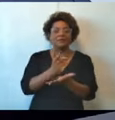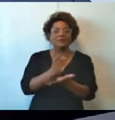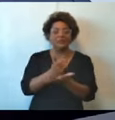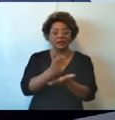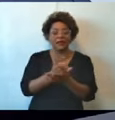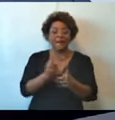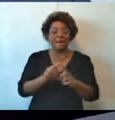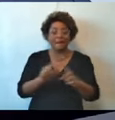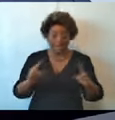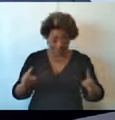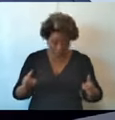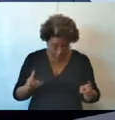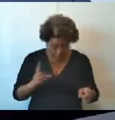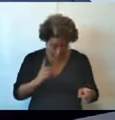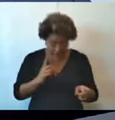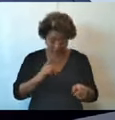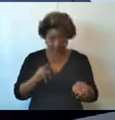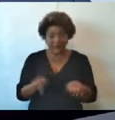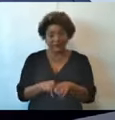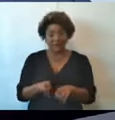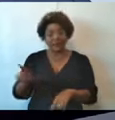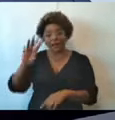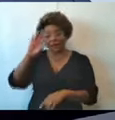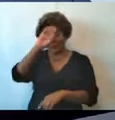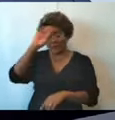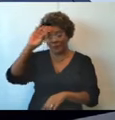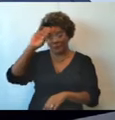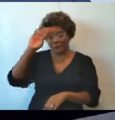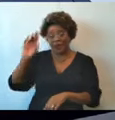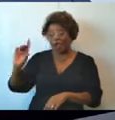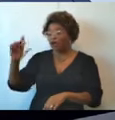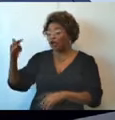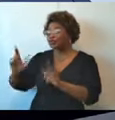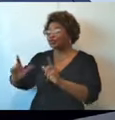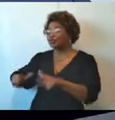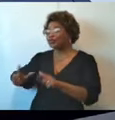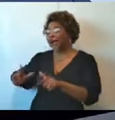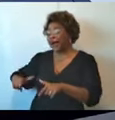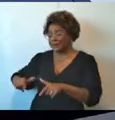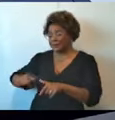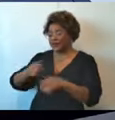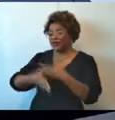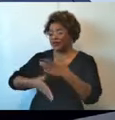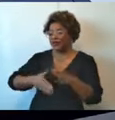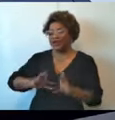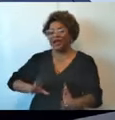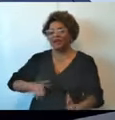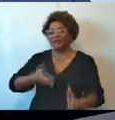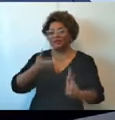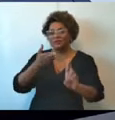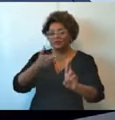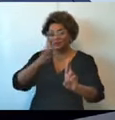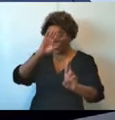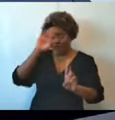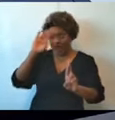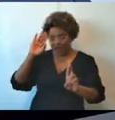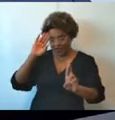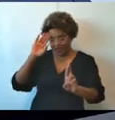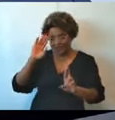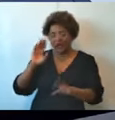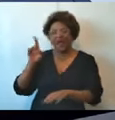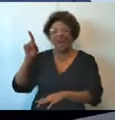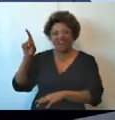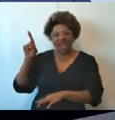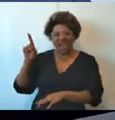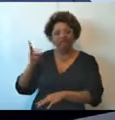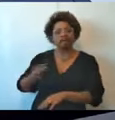da Pampulha e de alguns outros lugares que eu vou utilizar a Orla da Pampulha como referência. A tinta lá já dura. Só que quando chove, ela fica igual um sabão.